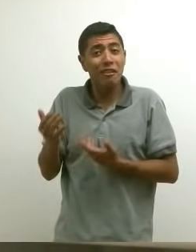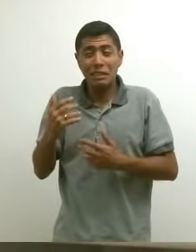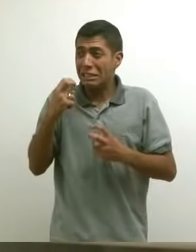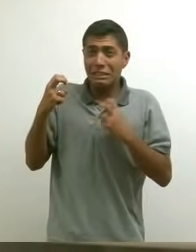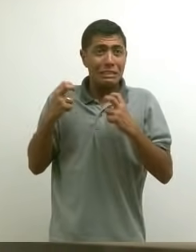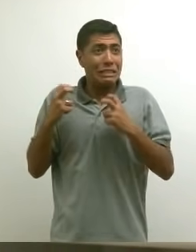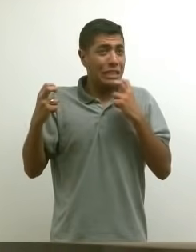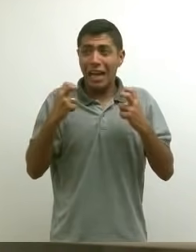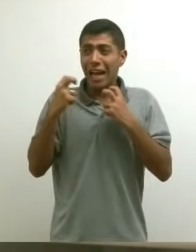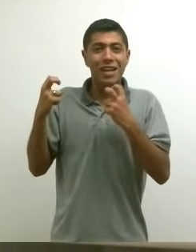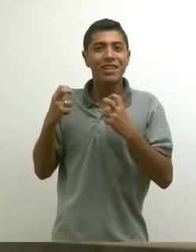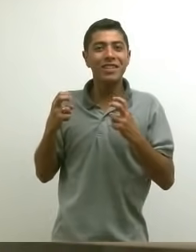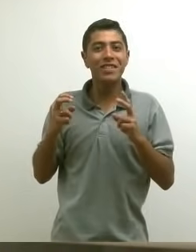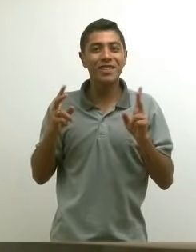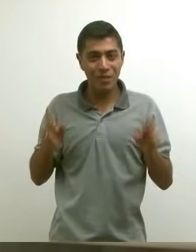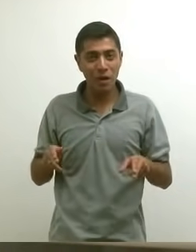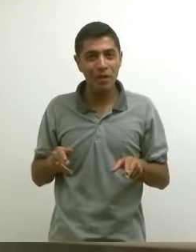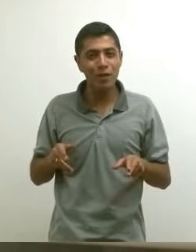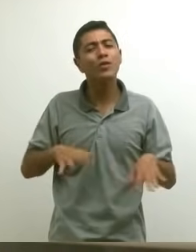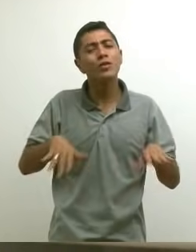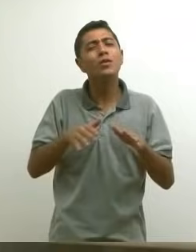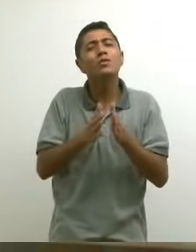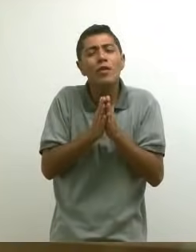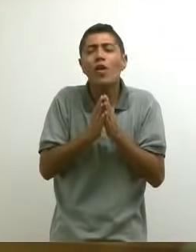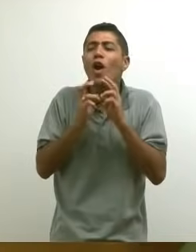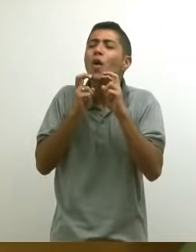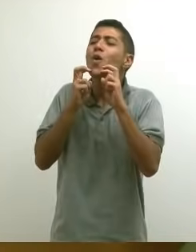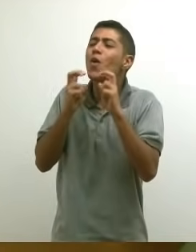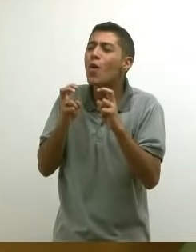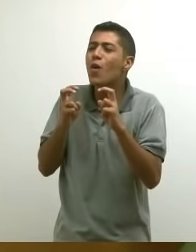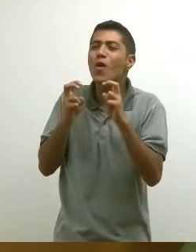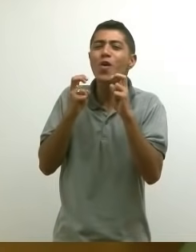ele faz o rua o pessoal vão fazer todo mundo aqui